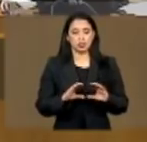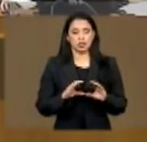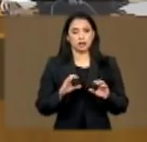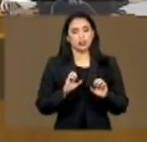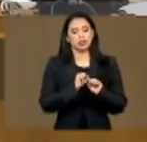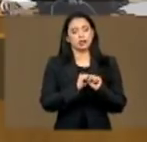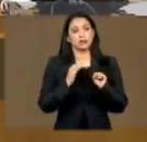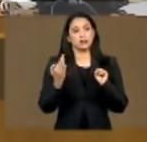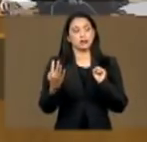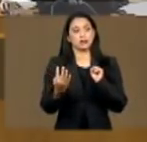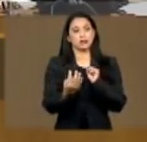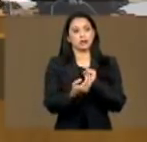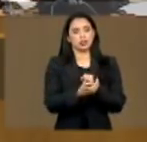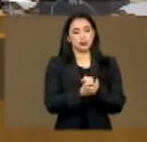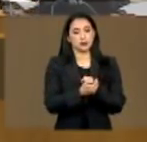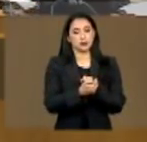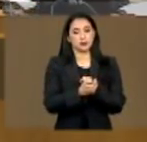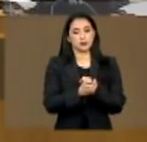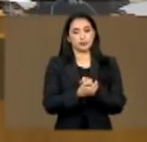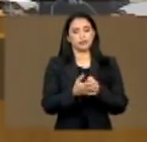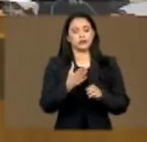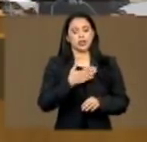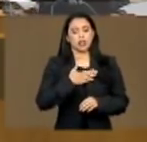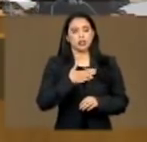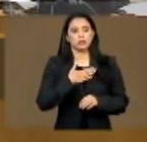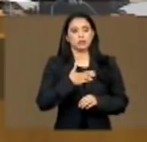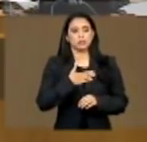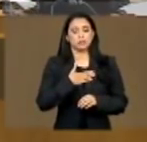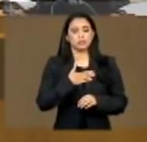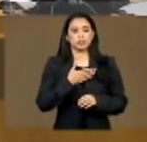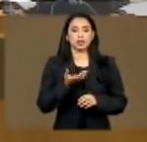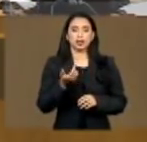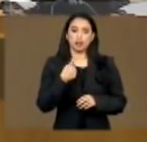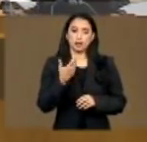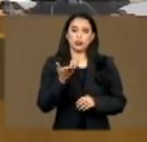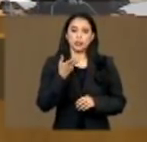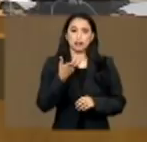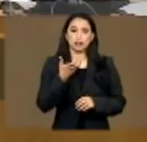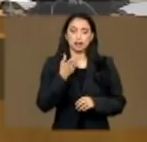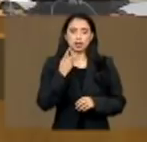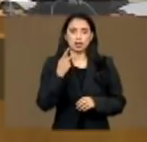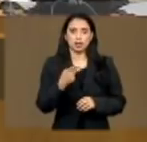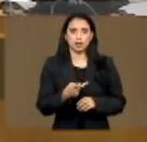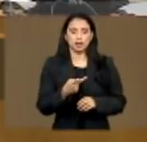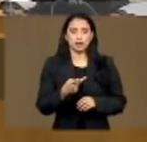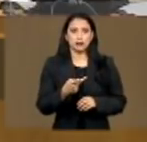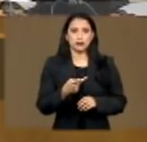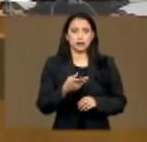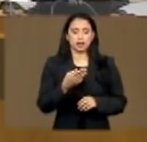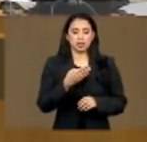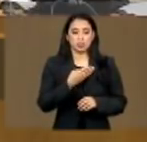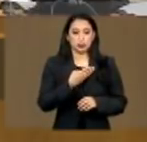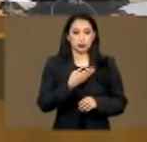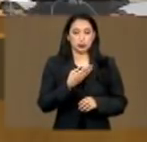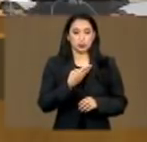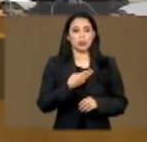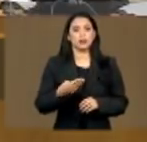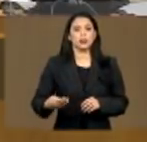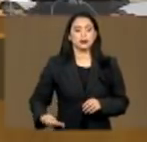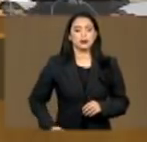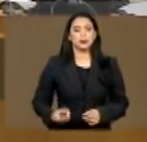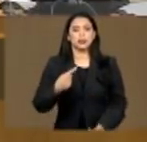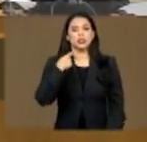tribunal federal as minhas palavras primeiro ministro antes advogados